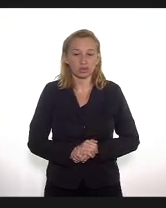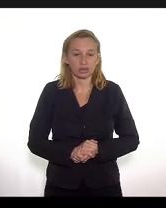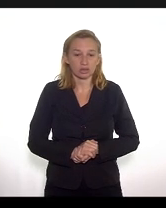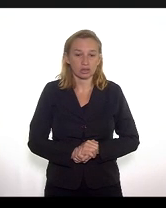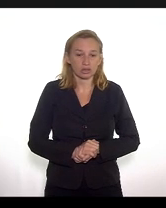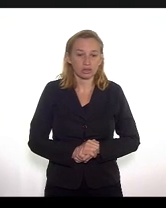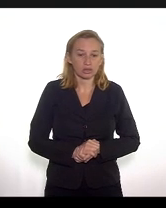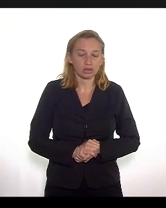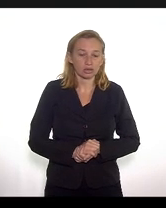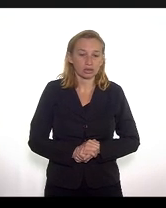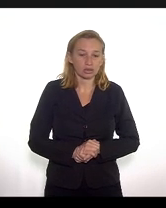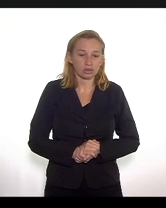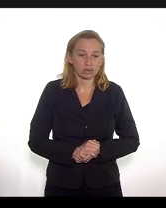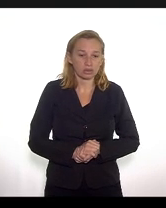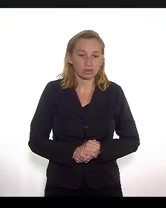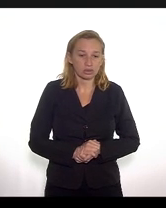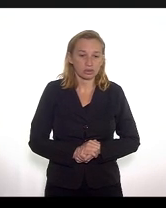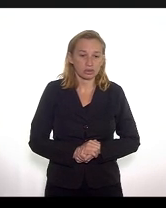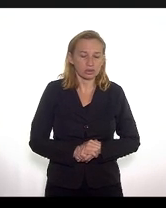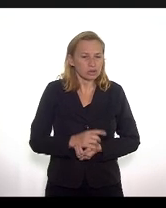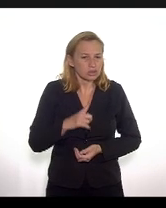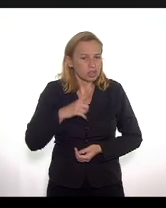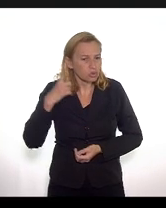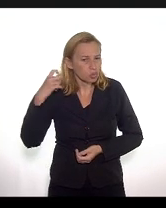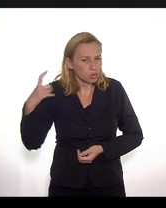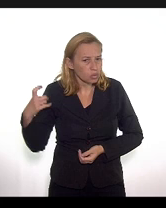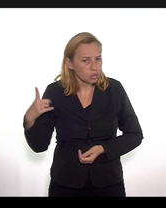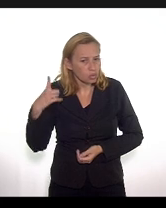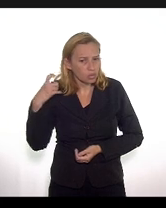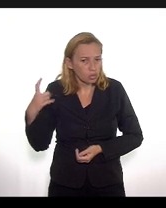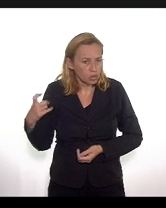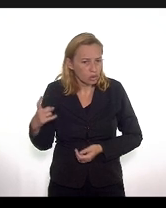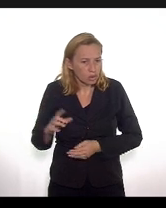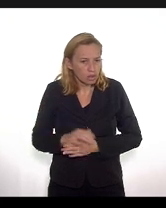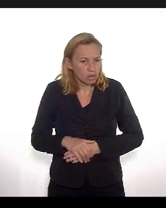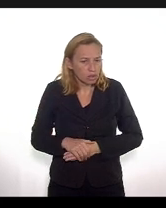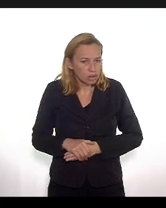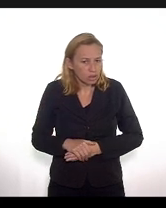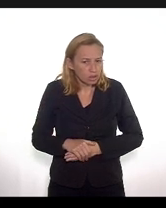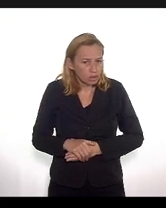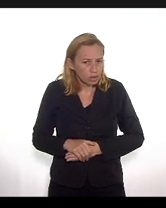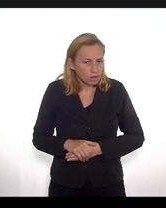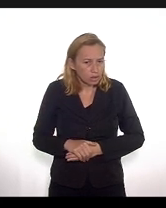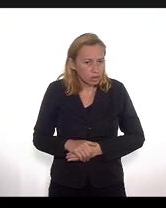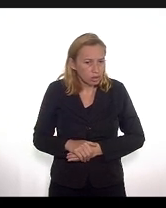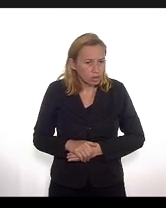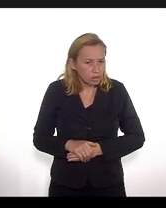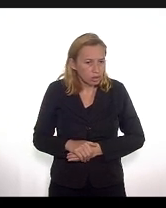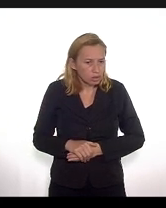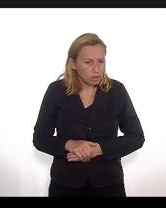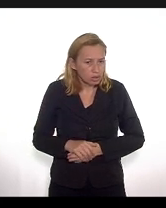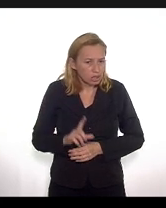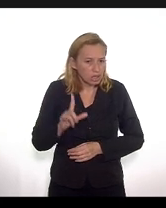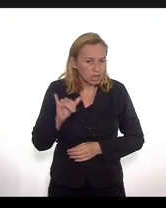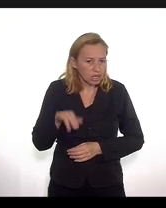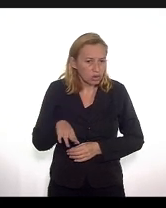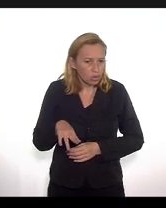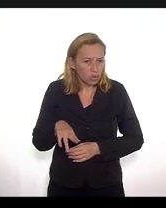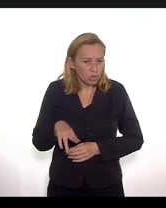na ponta... Tem um microfone aberto aí. Eu acho que é do Lincoln. Lincoln?